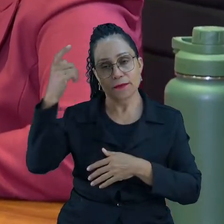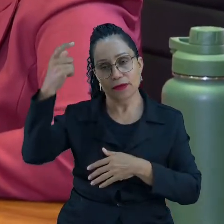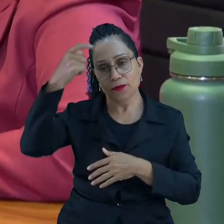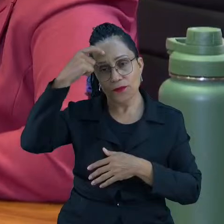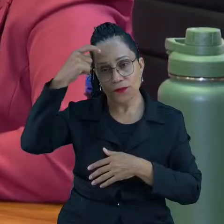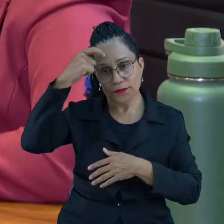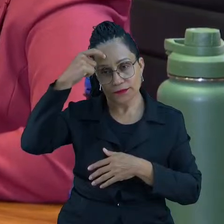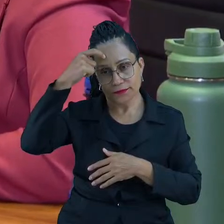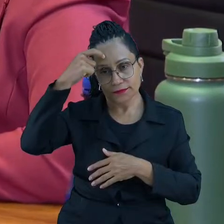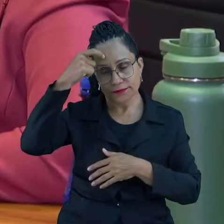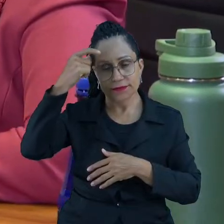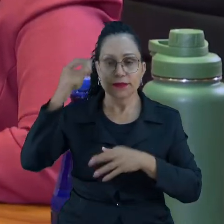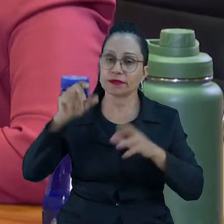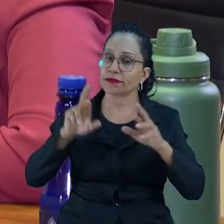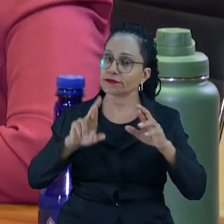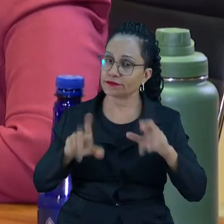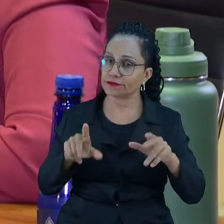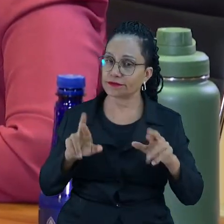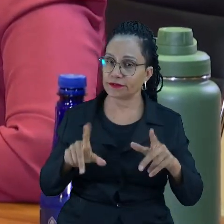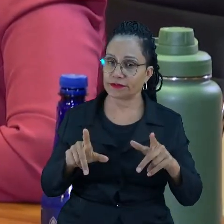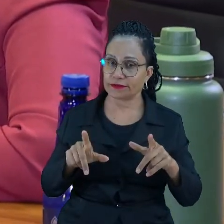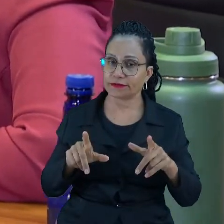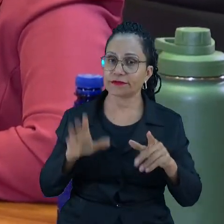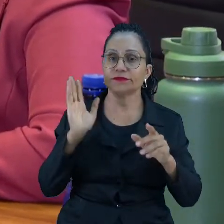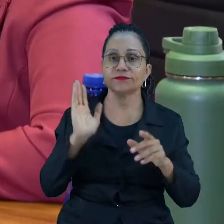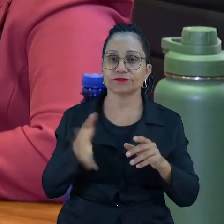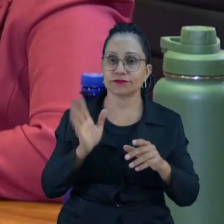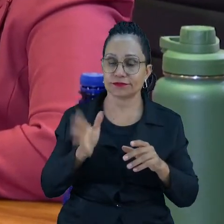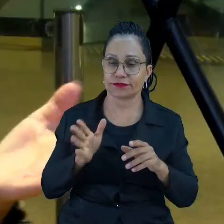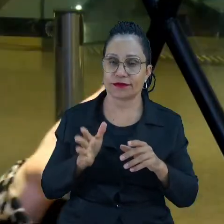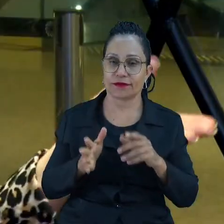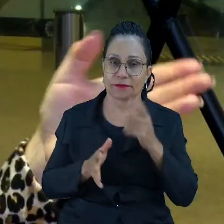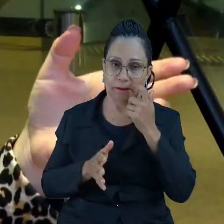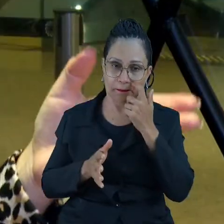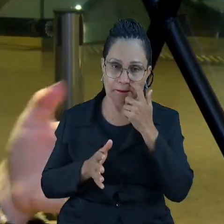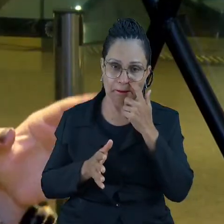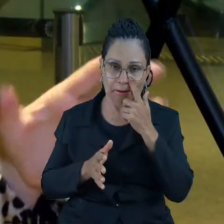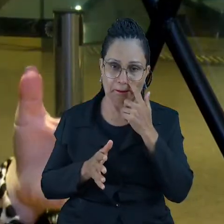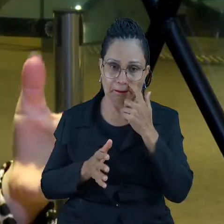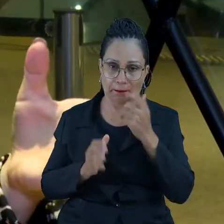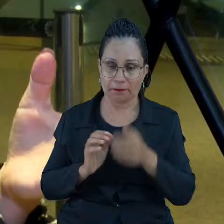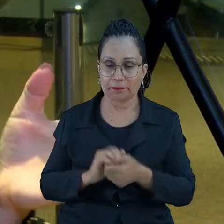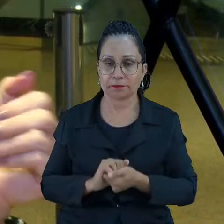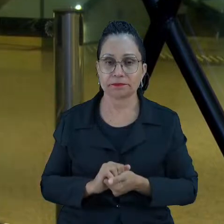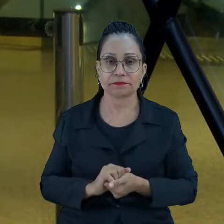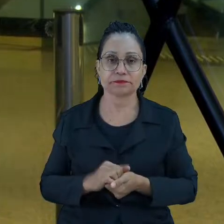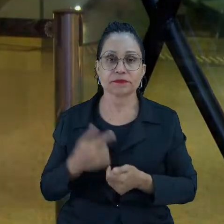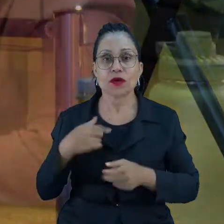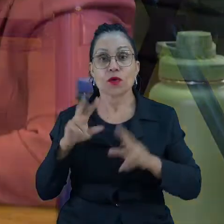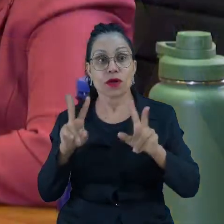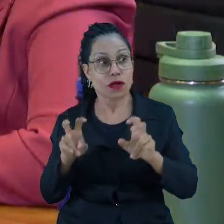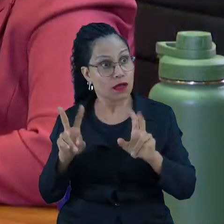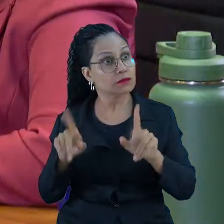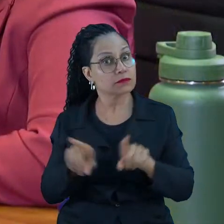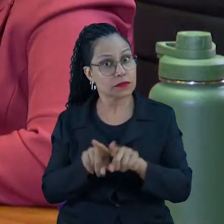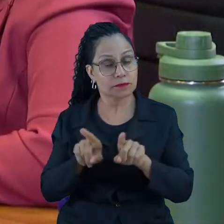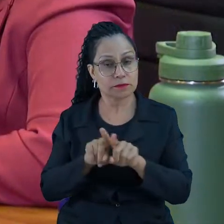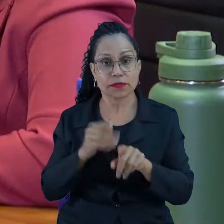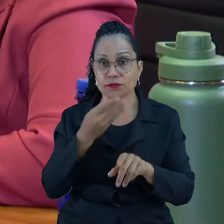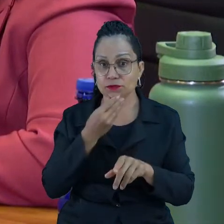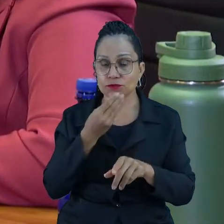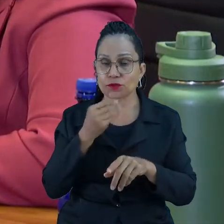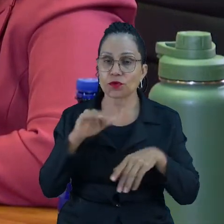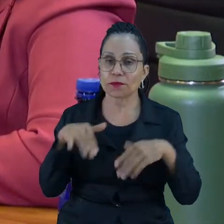parte, a diferença já é isso, né? Eles já têm a consciência. Que é um assunto dos homens também, sim, né? Sim, não, mas eles se